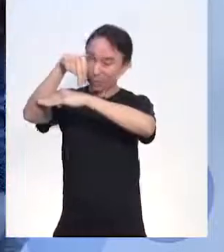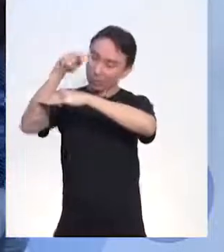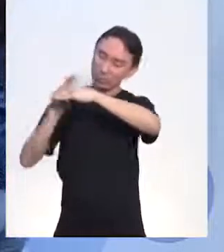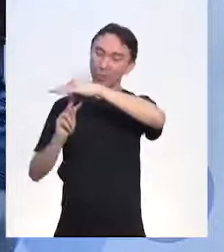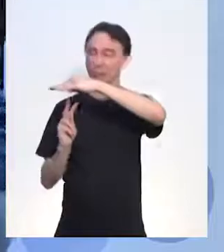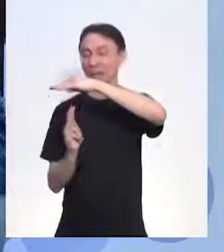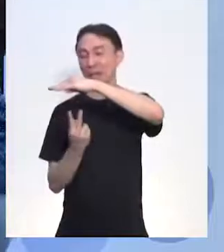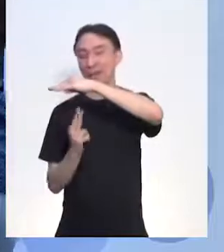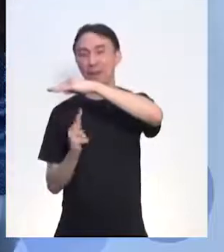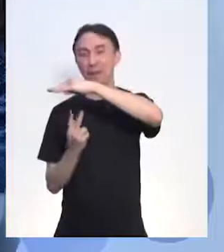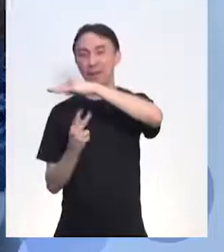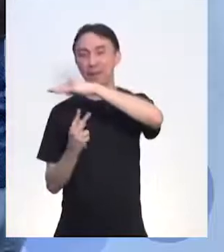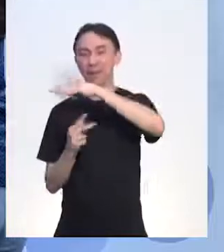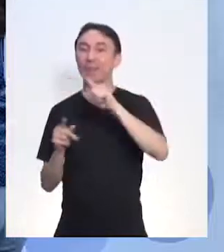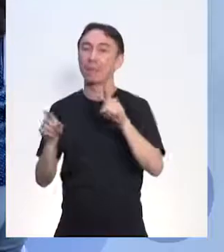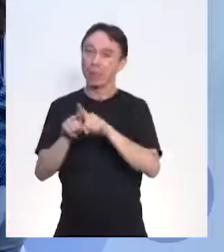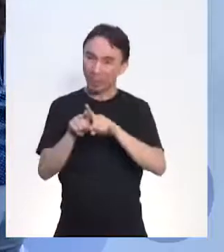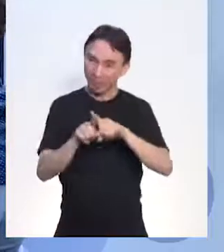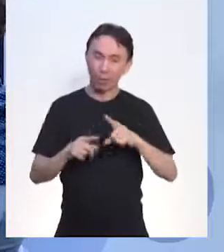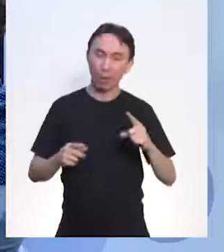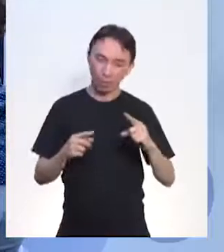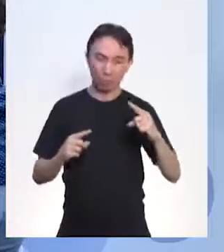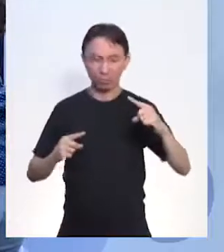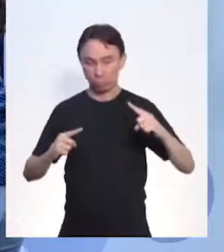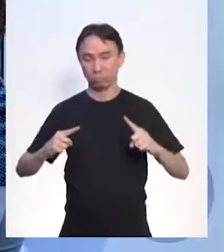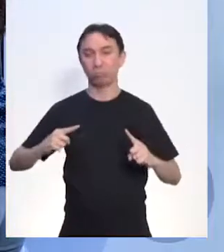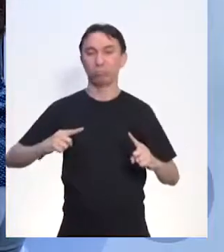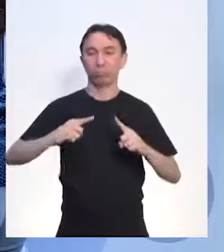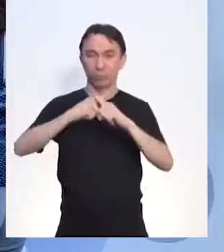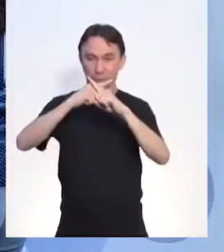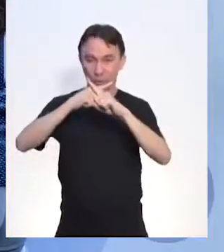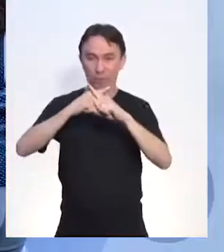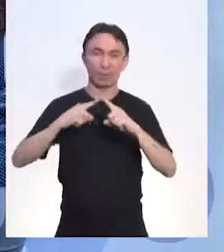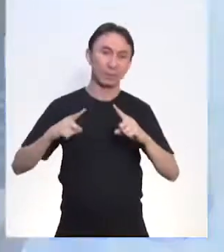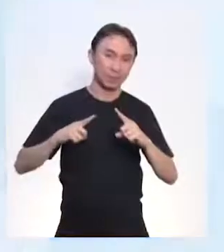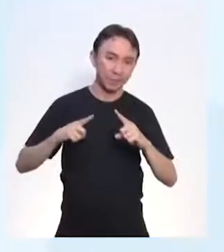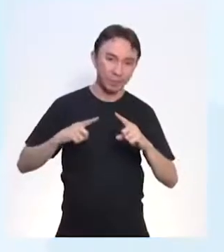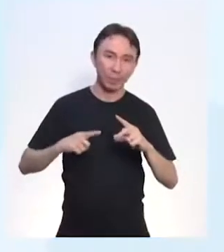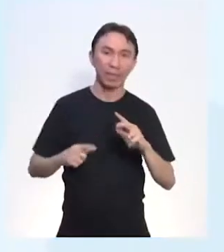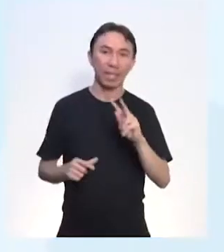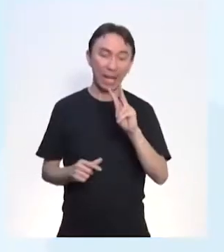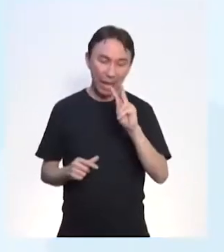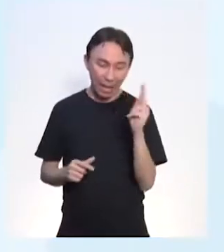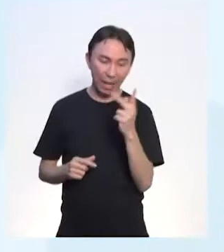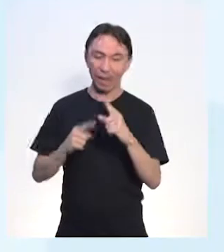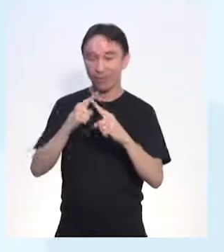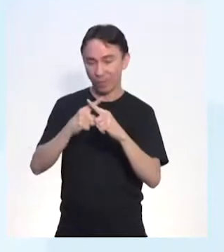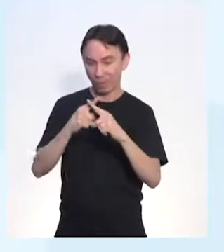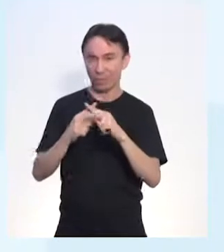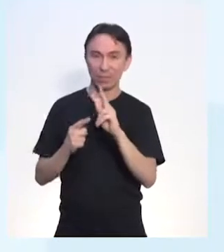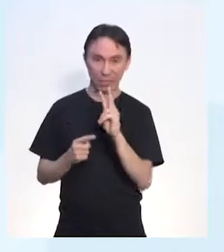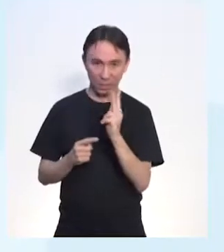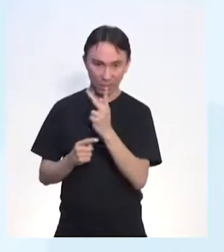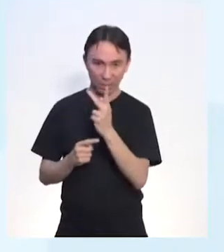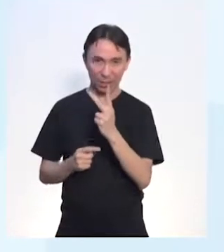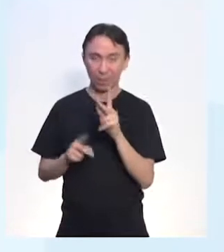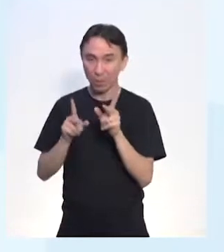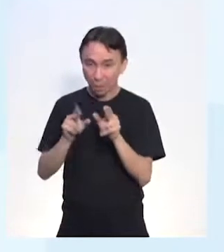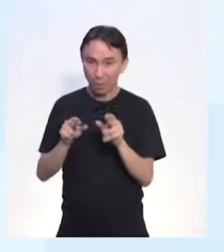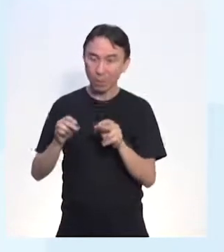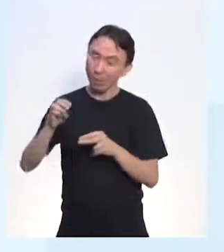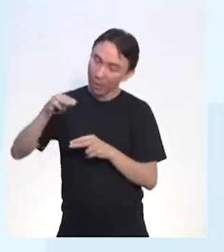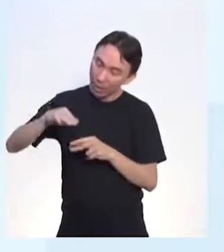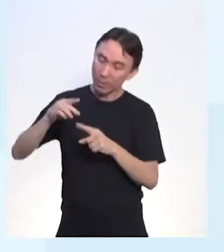Também vou passar multiplicando. Então, vou ter H vezes H, que é M vezes